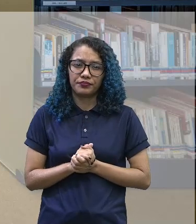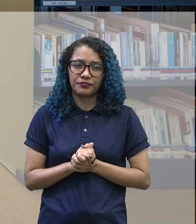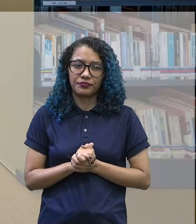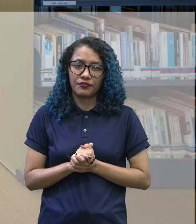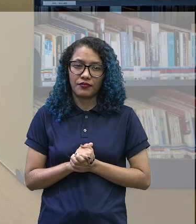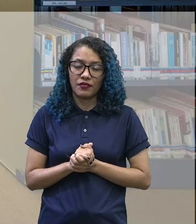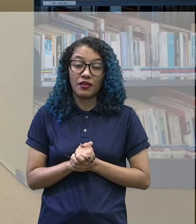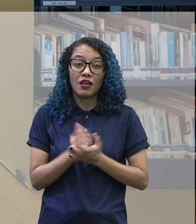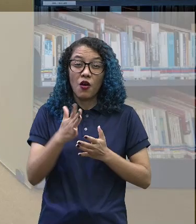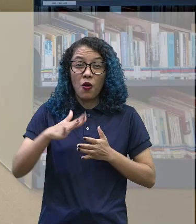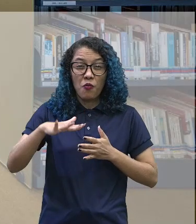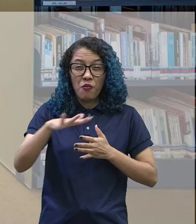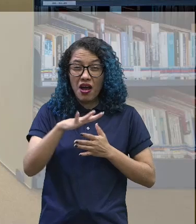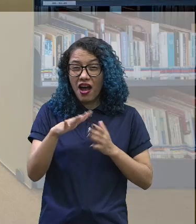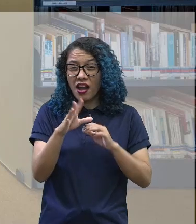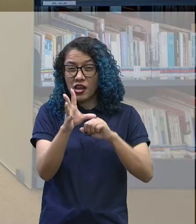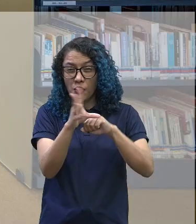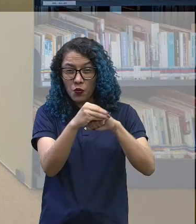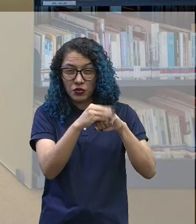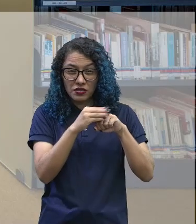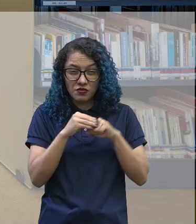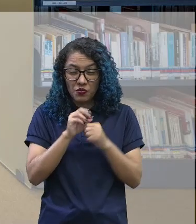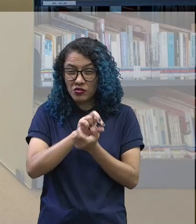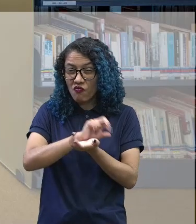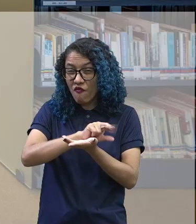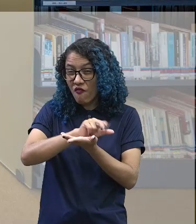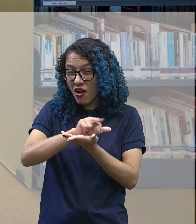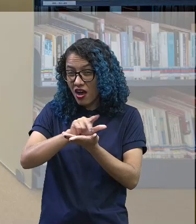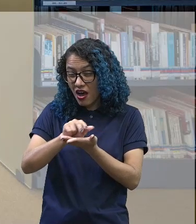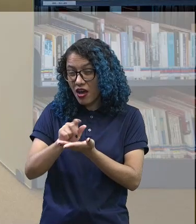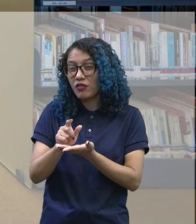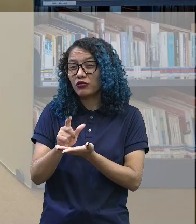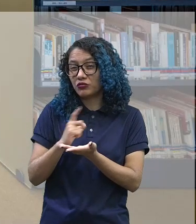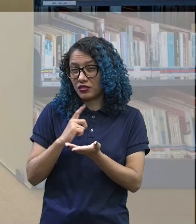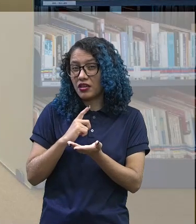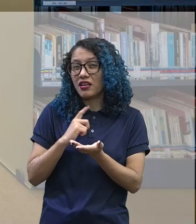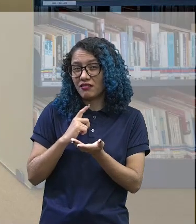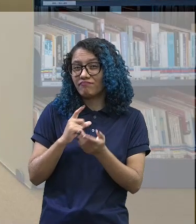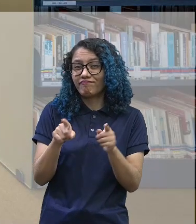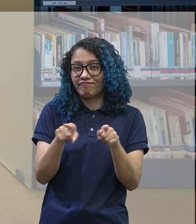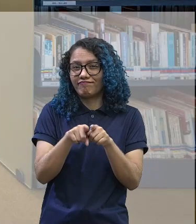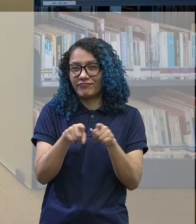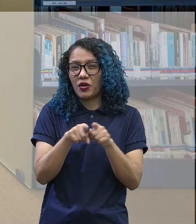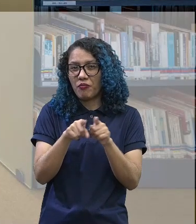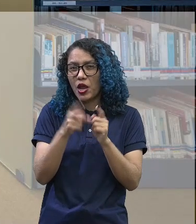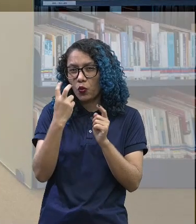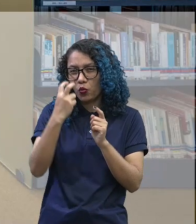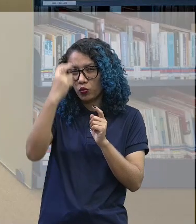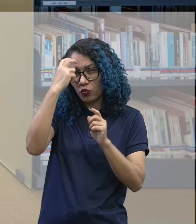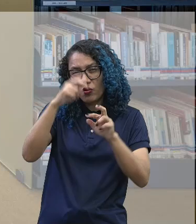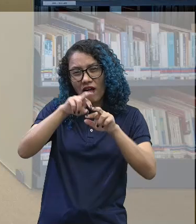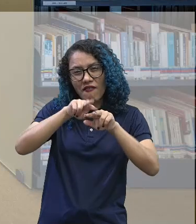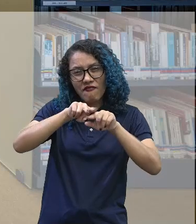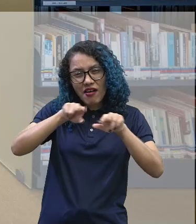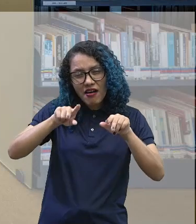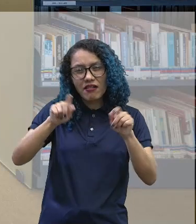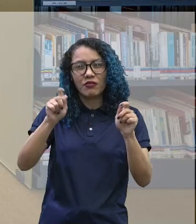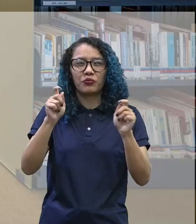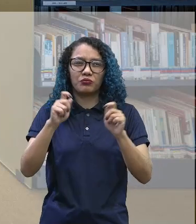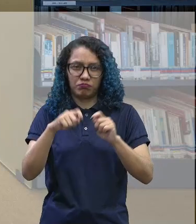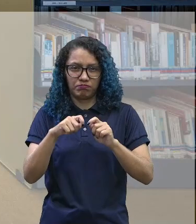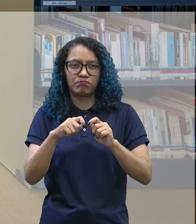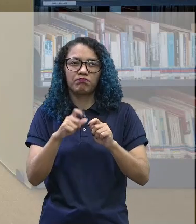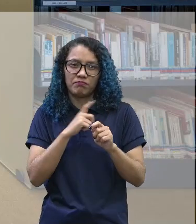um mundo de conhecimento, ela é um mundo de repertório cultural. Certo? E a nossa aula de